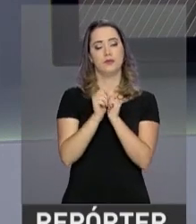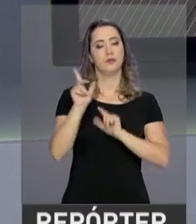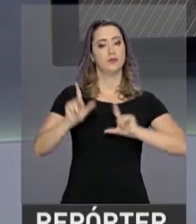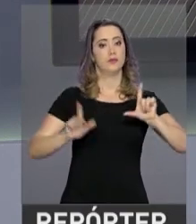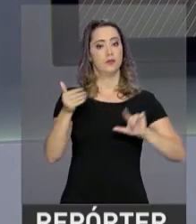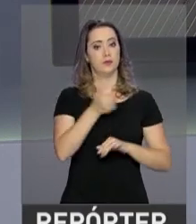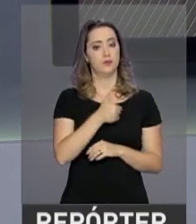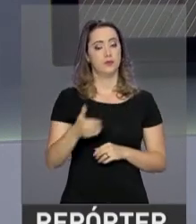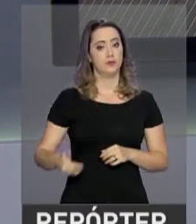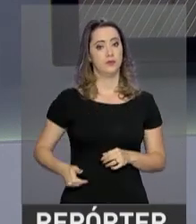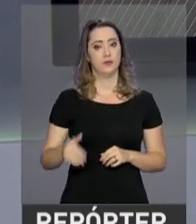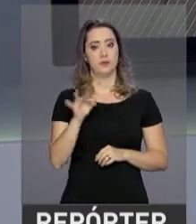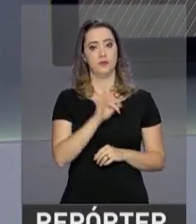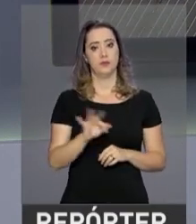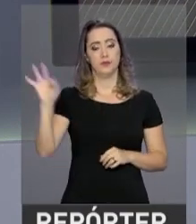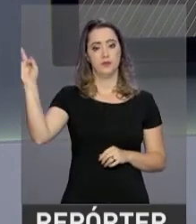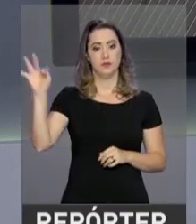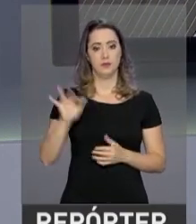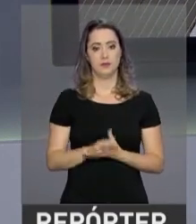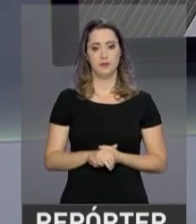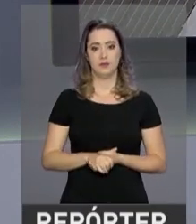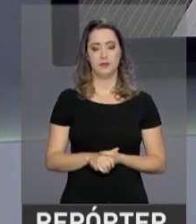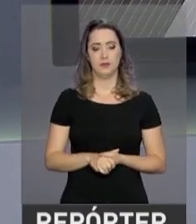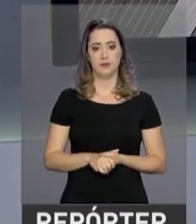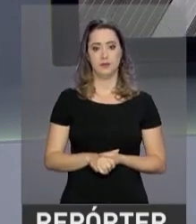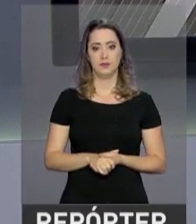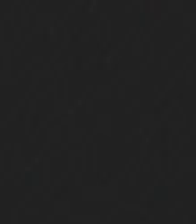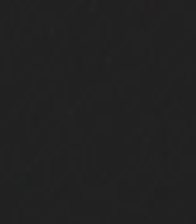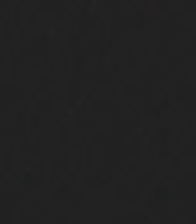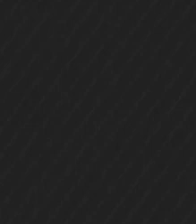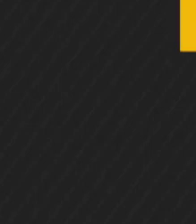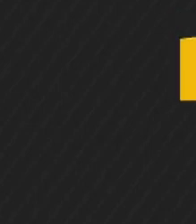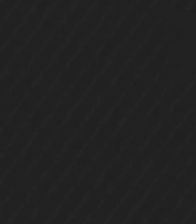continue com a gente na nbr a tv do governo federal